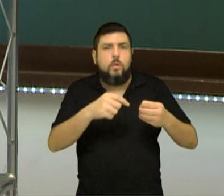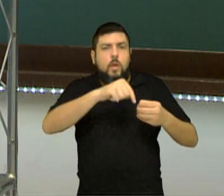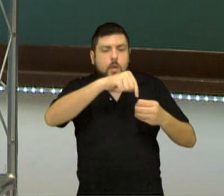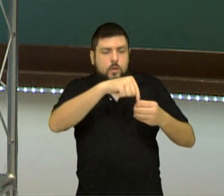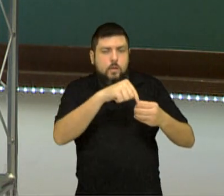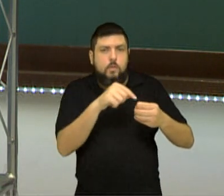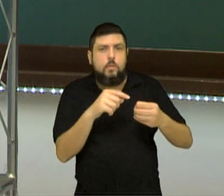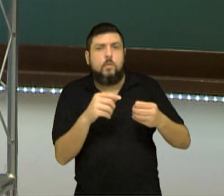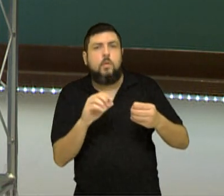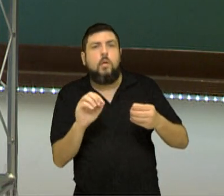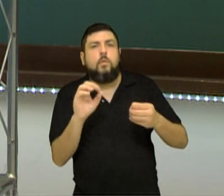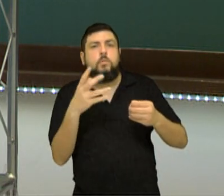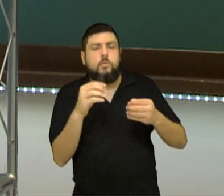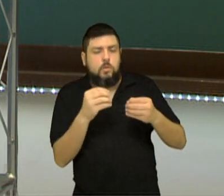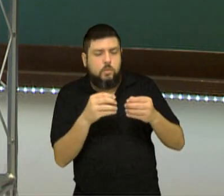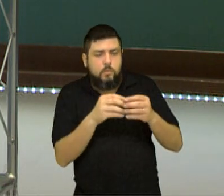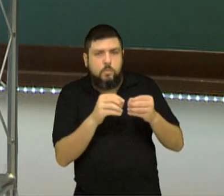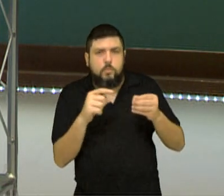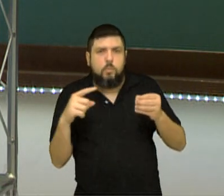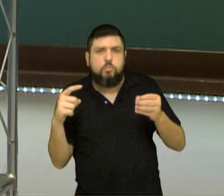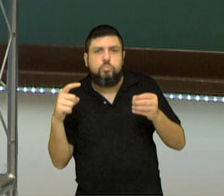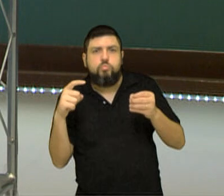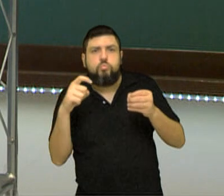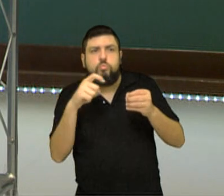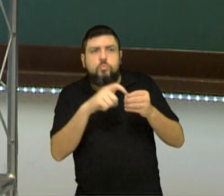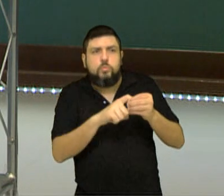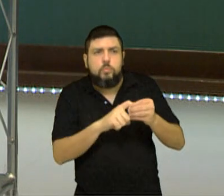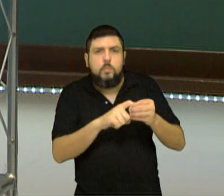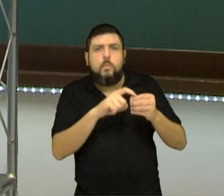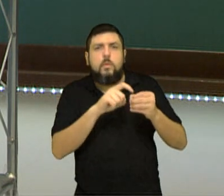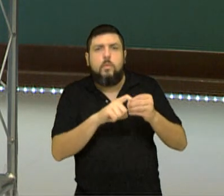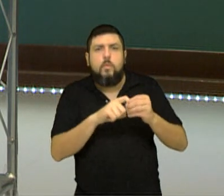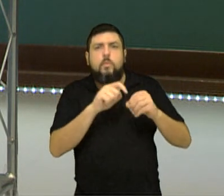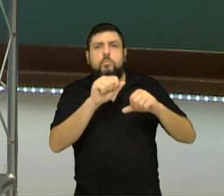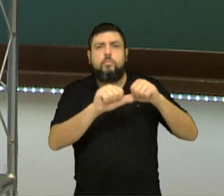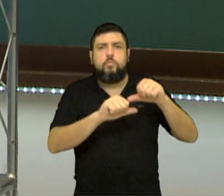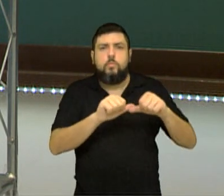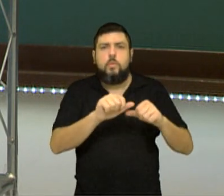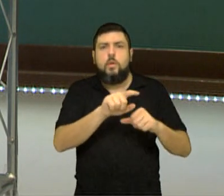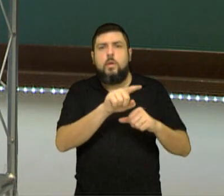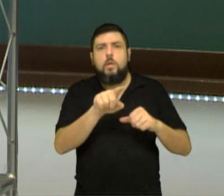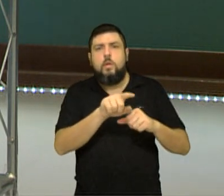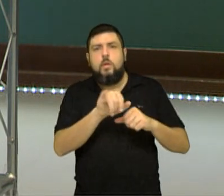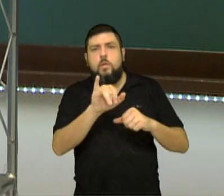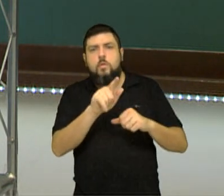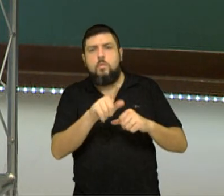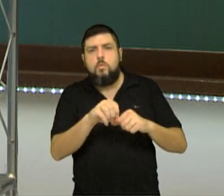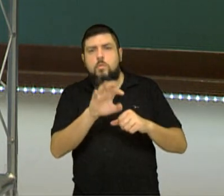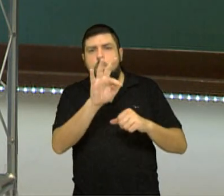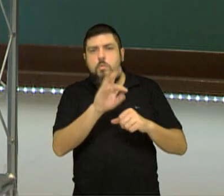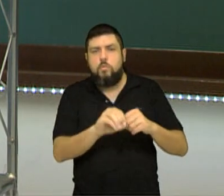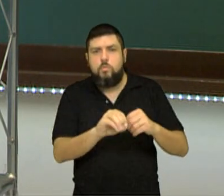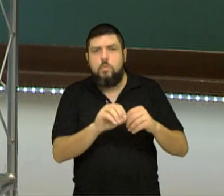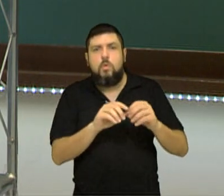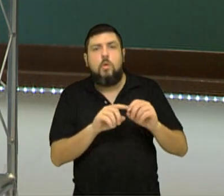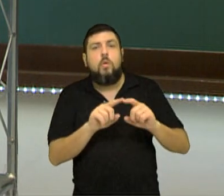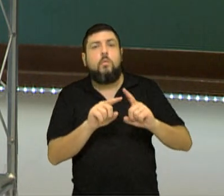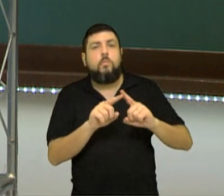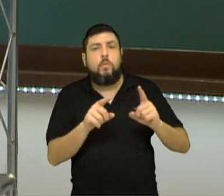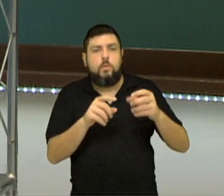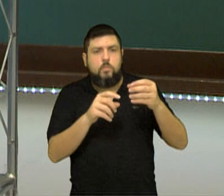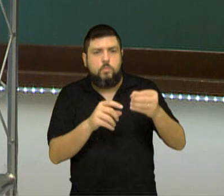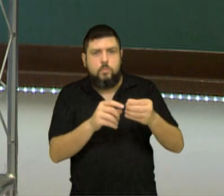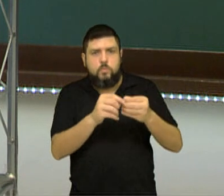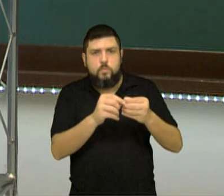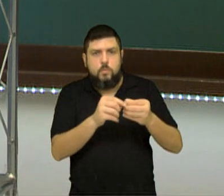sofrer fecundação, vão formar um zigoto, né, formando um indivíduo aqui, um zigoto 2N, só que esse zigoto vai sofrer daí